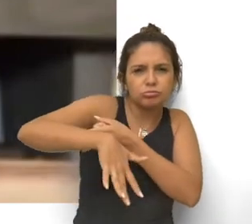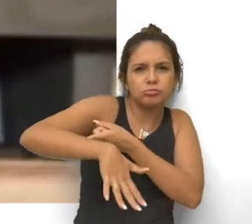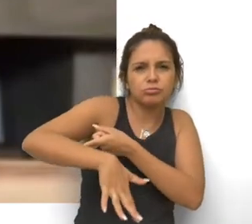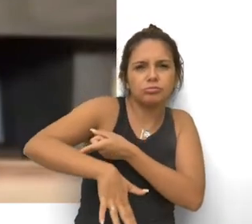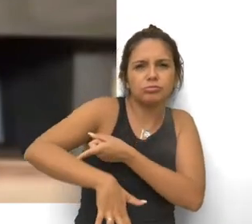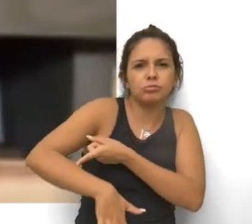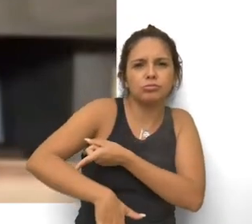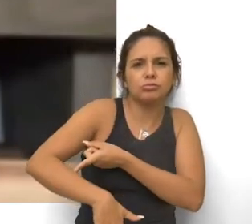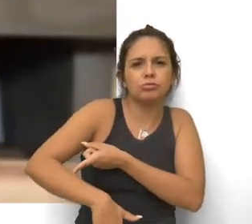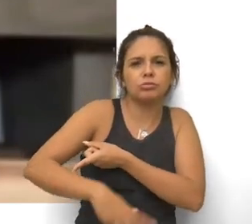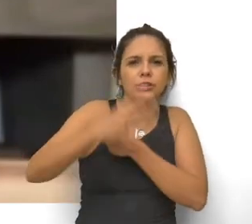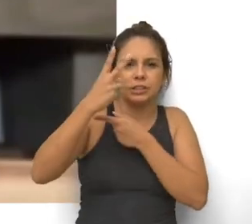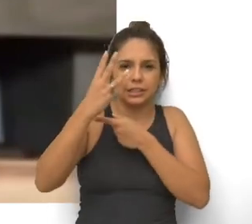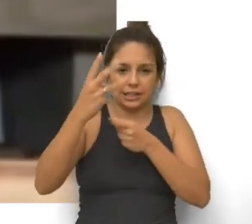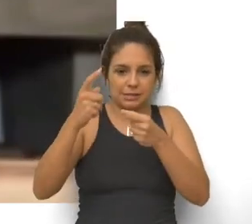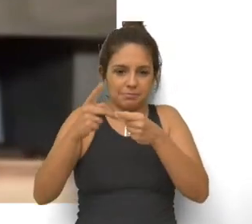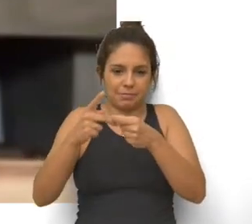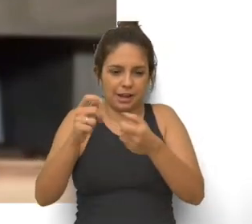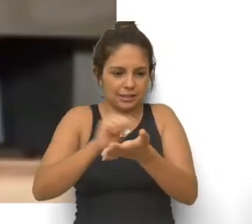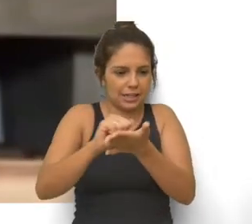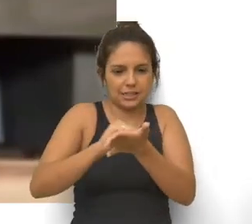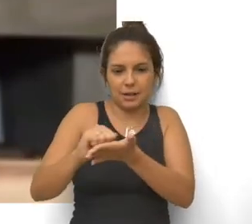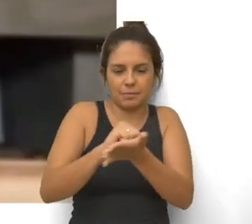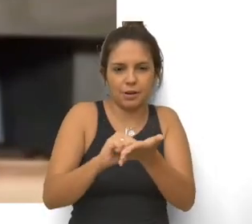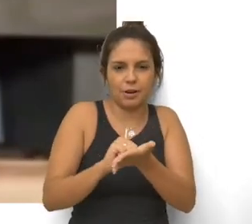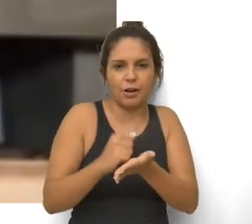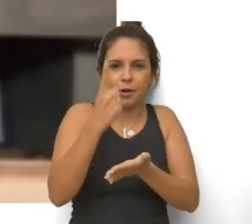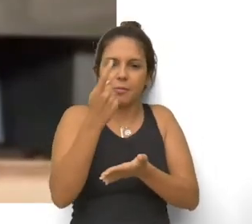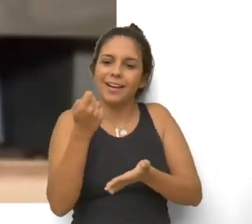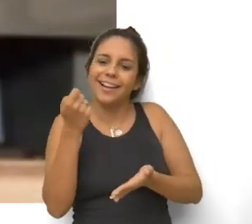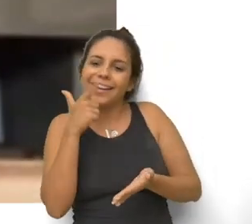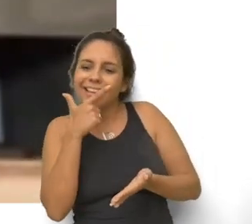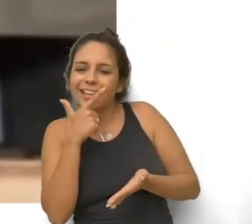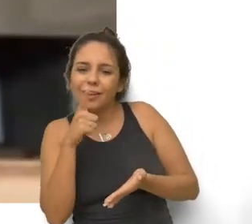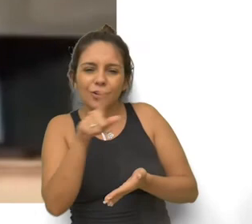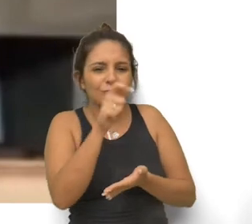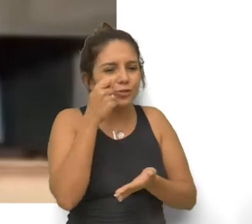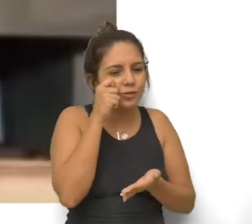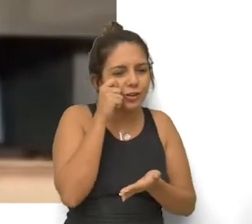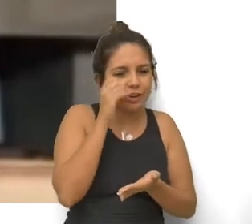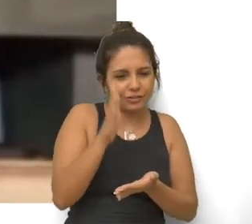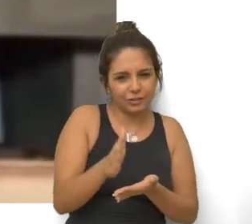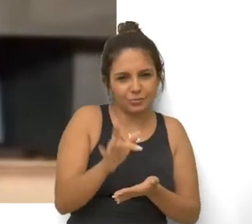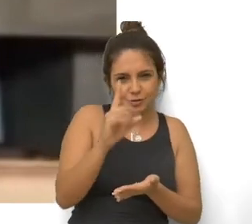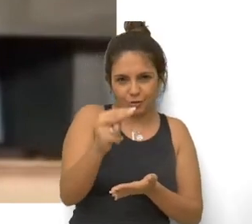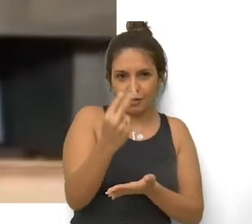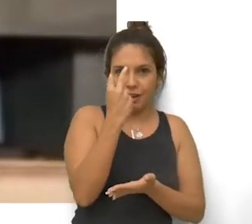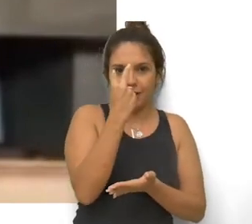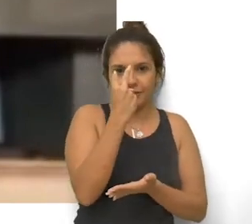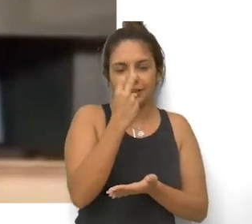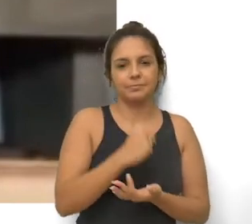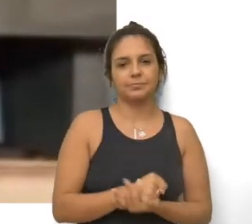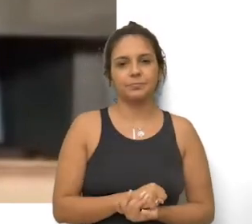3 caras de pedra-sabão. Uma ria, uma chorava, a do meio só olhava.